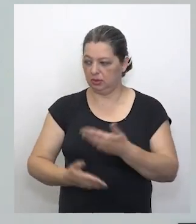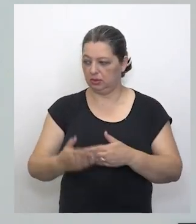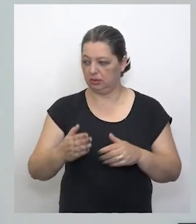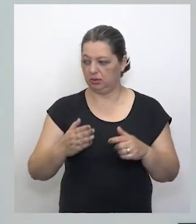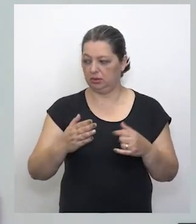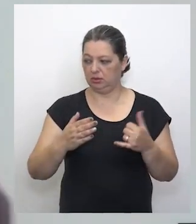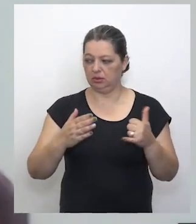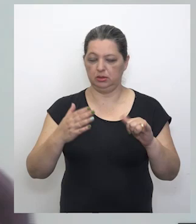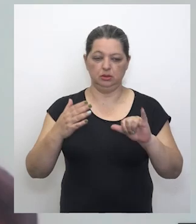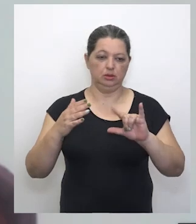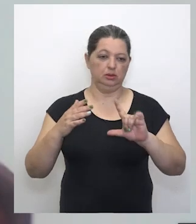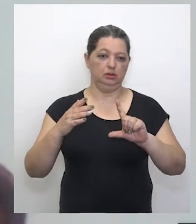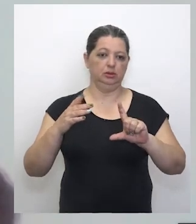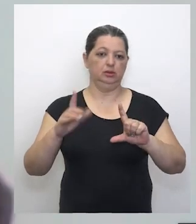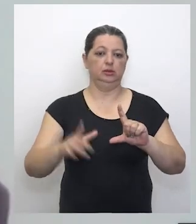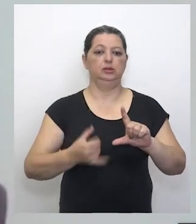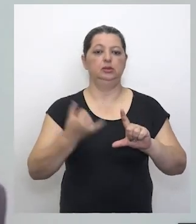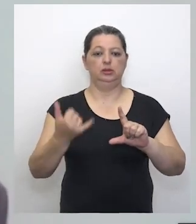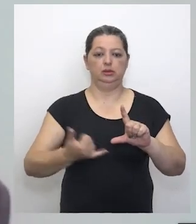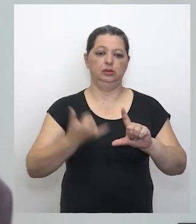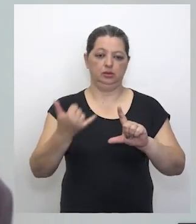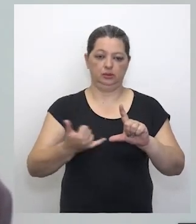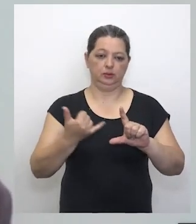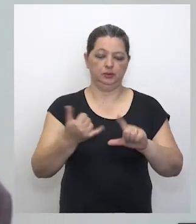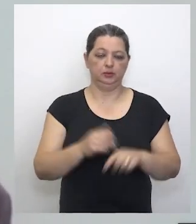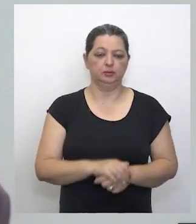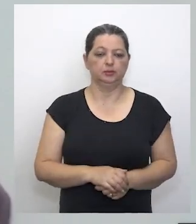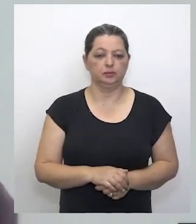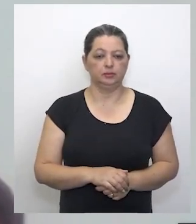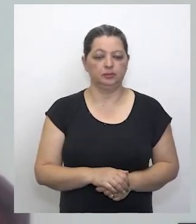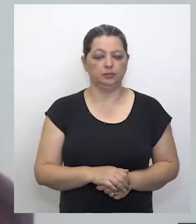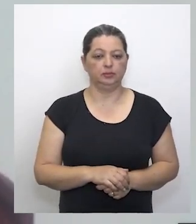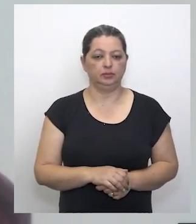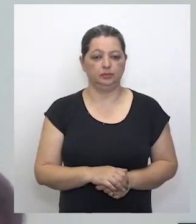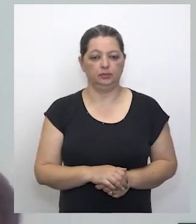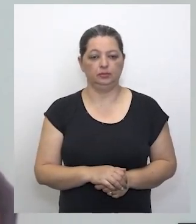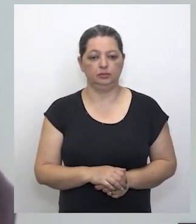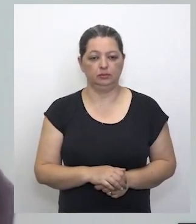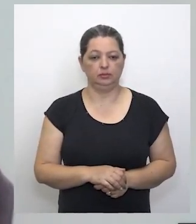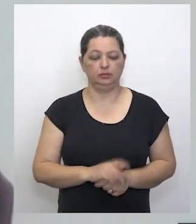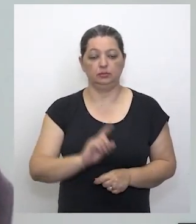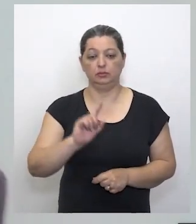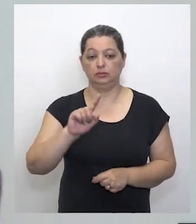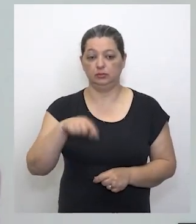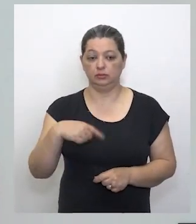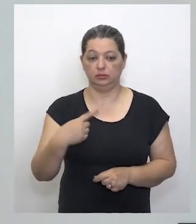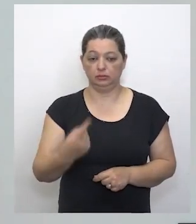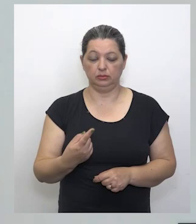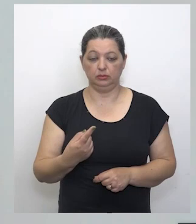Nós estamos nos encaminhando aí para o final da nossa formação, daqui a pouco, mas antes disso, nós